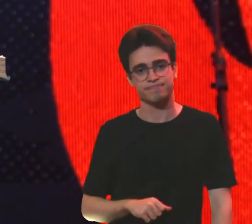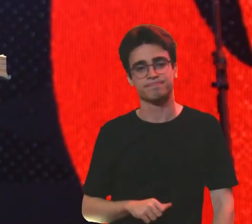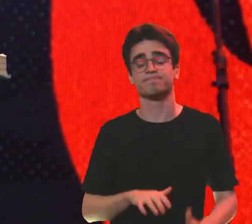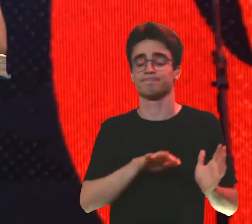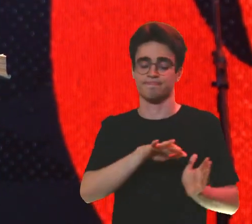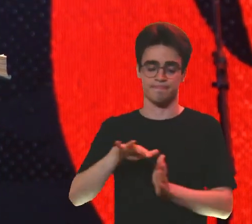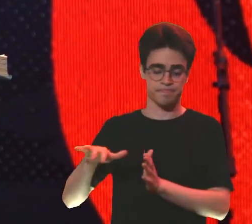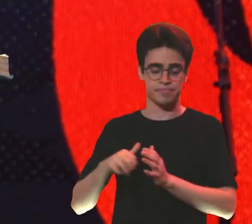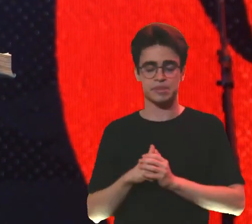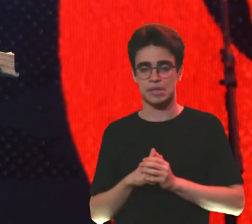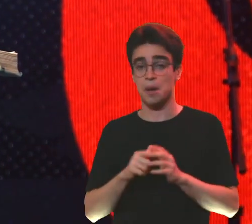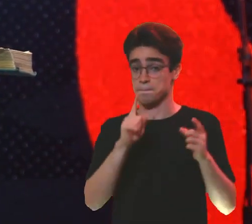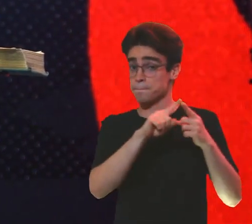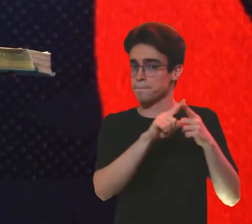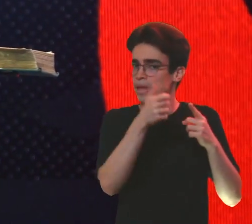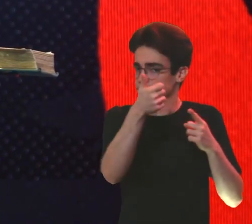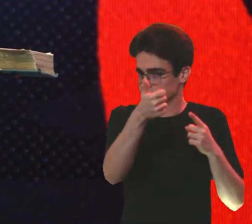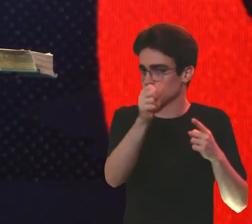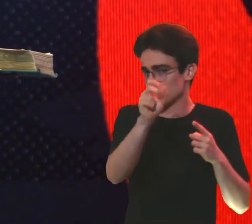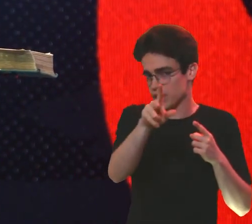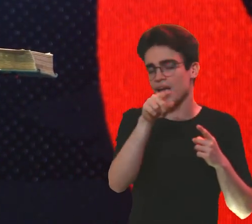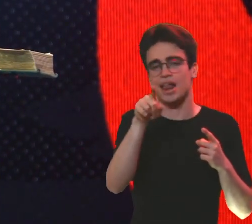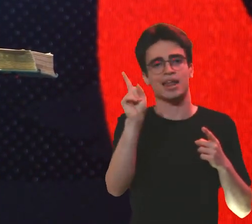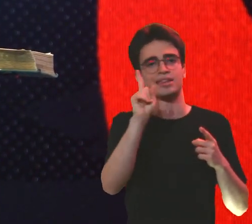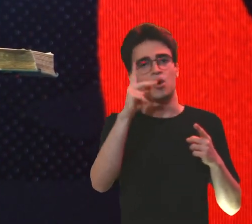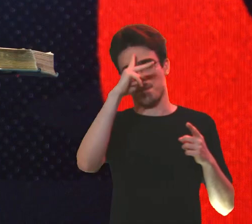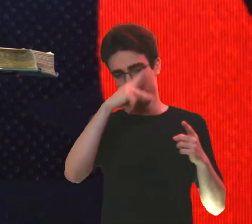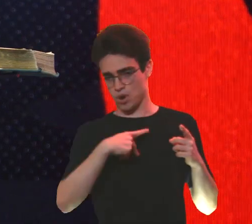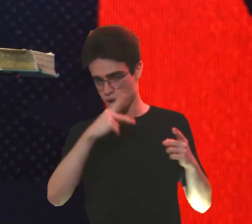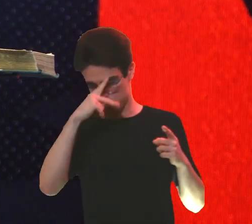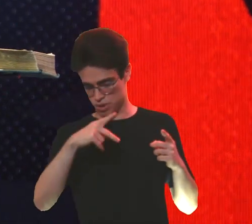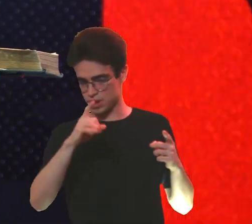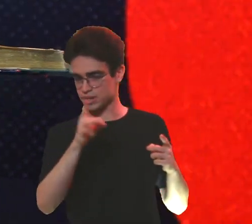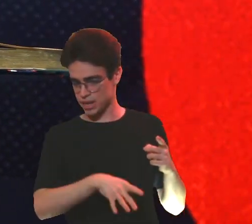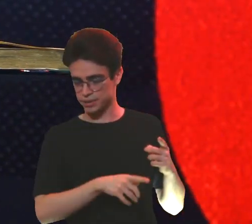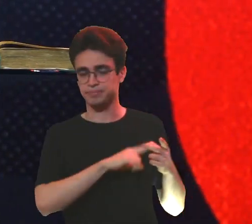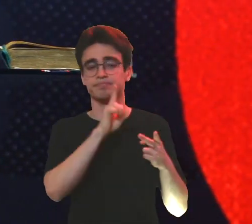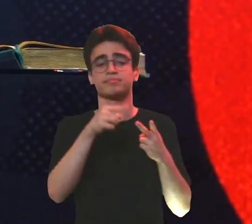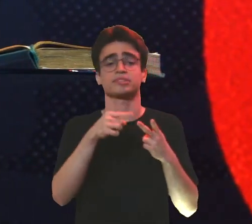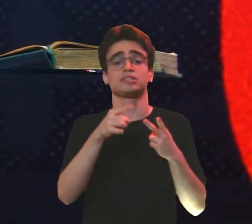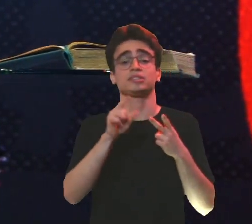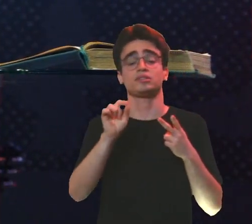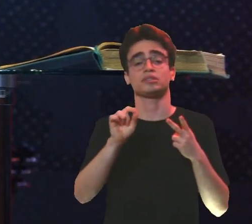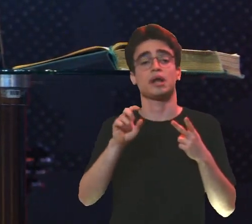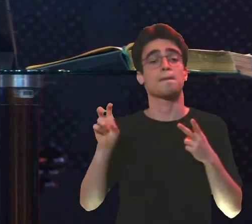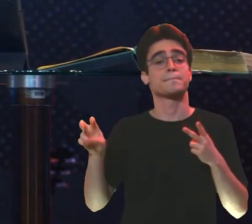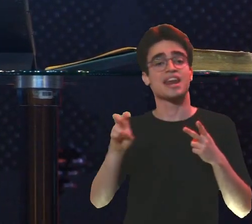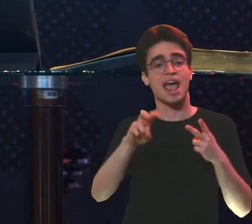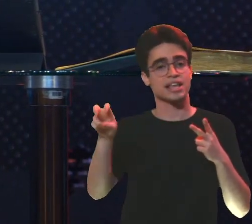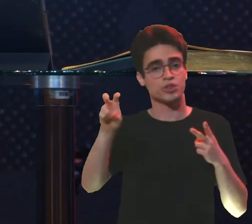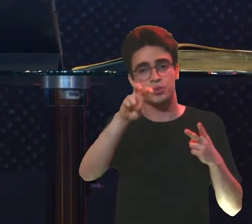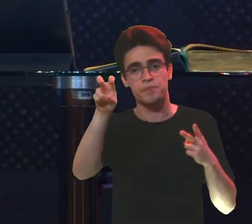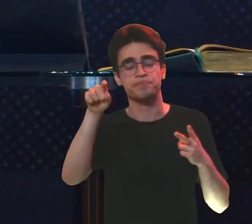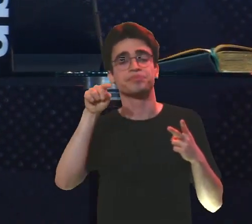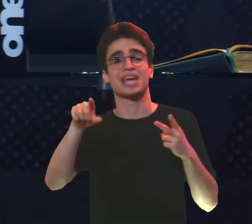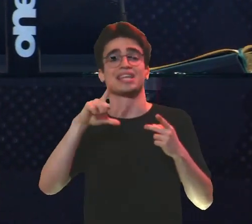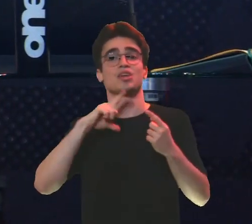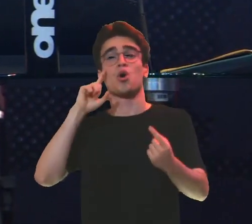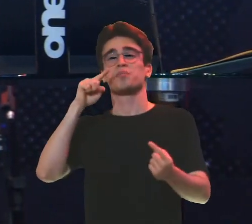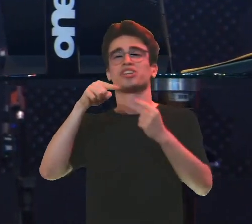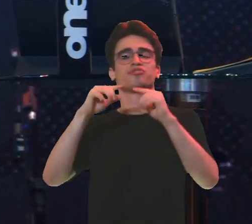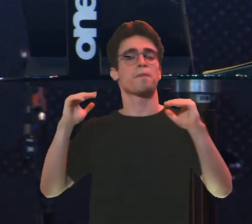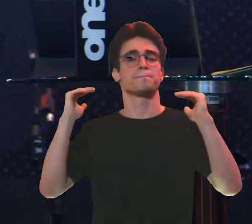de um peregrino, a primeira é que ele não vive mais para si mesmo. A segunda é que o peregrino vive por algo